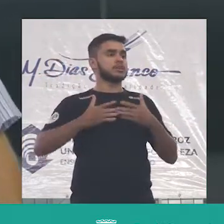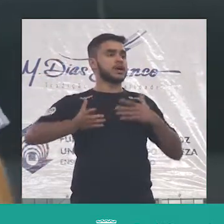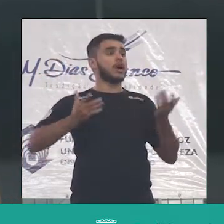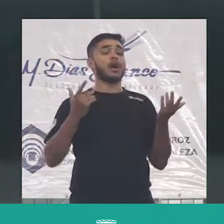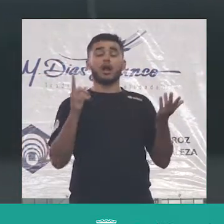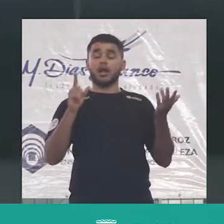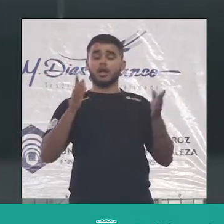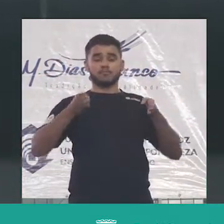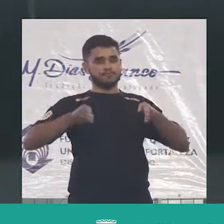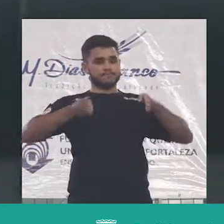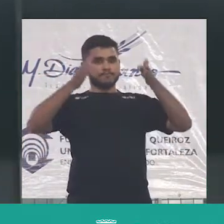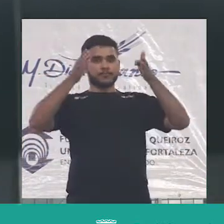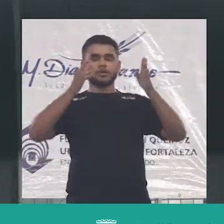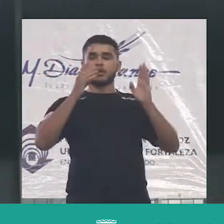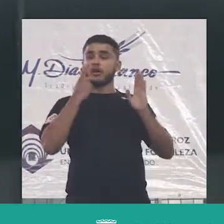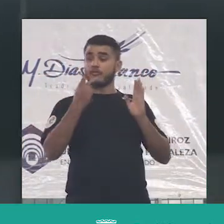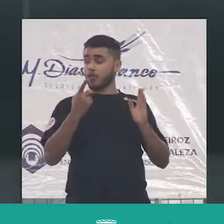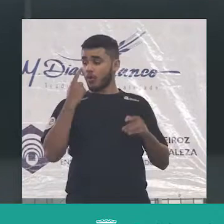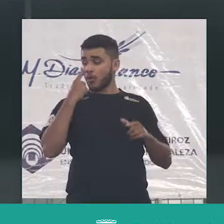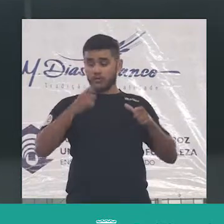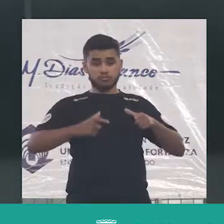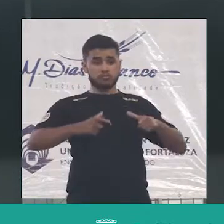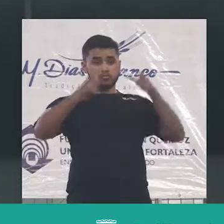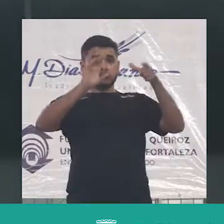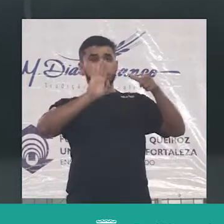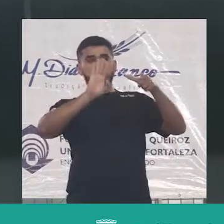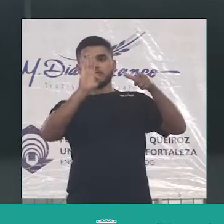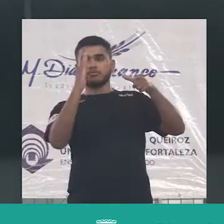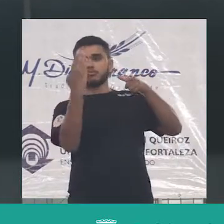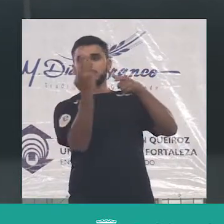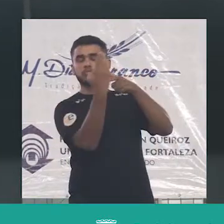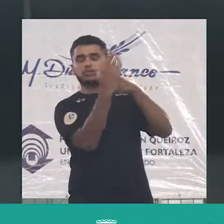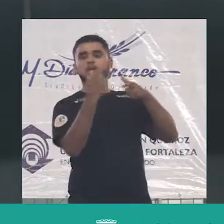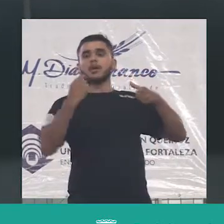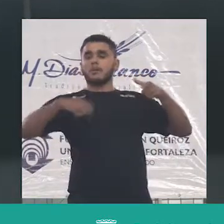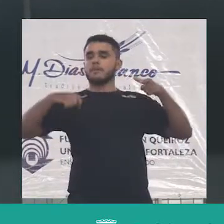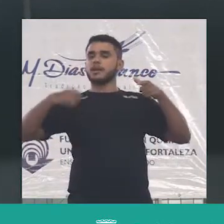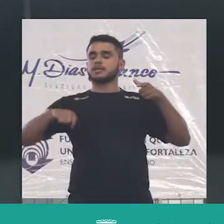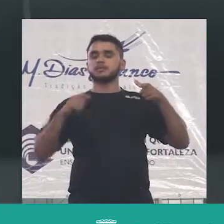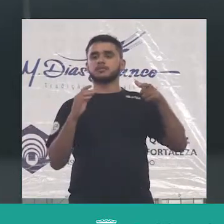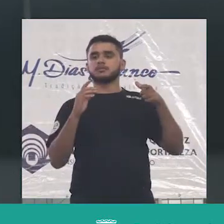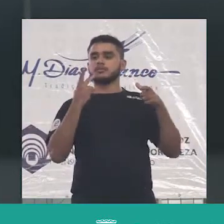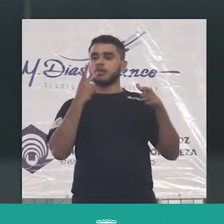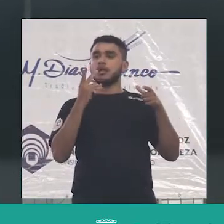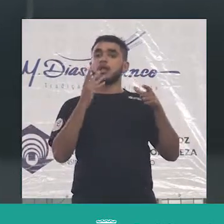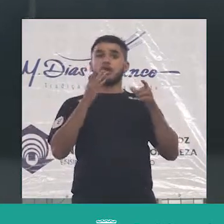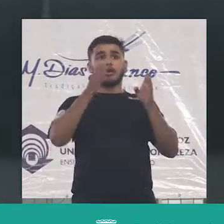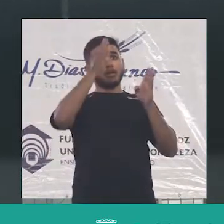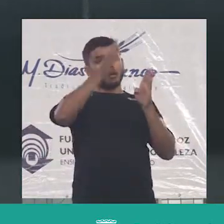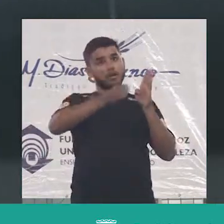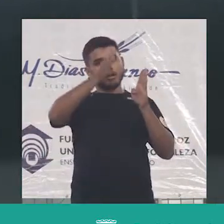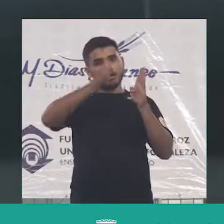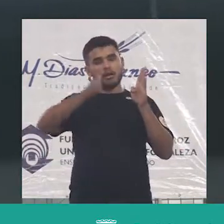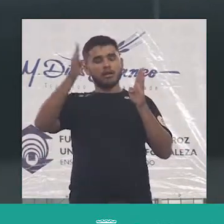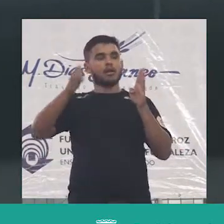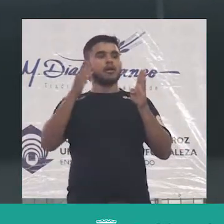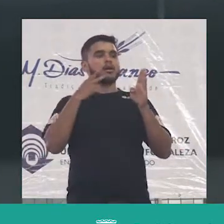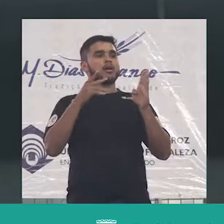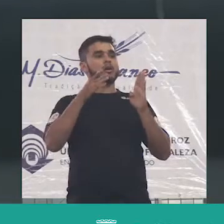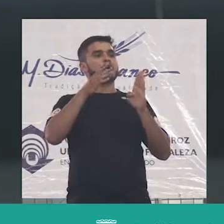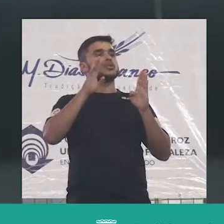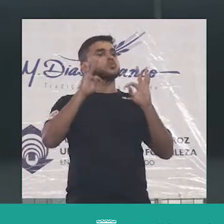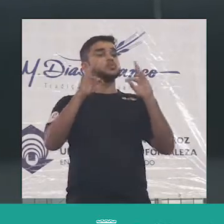laterais, essas não. As laterais sempre terão os lados paralelos, não é isso? Então elas